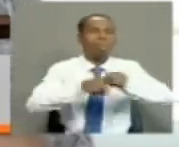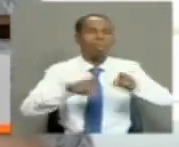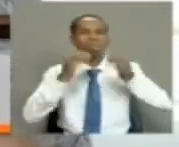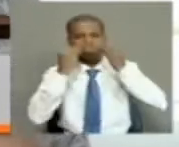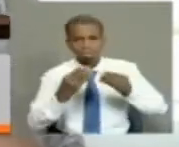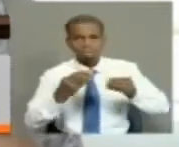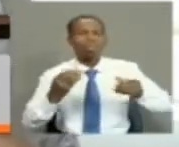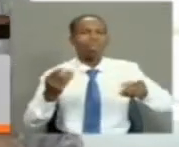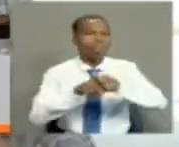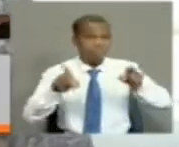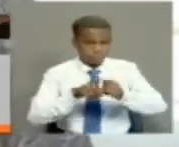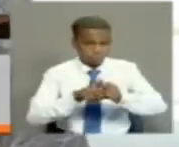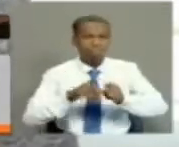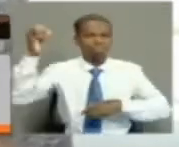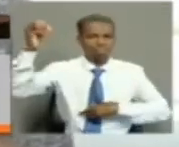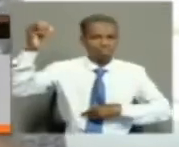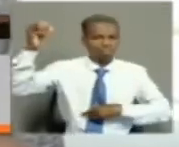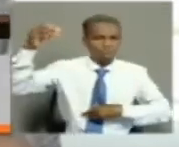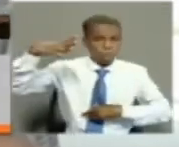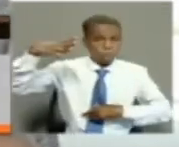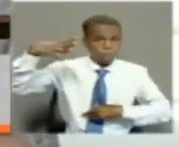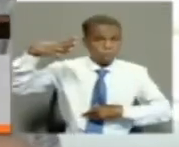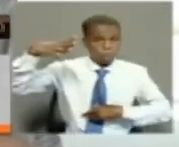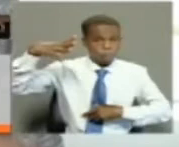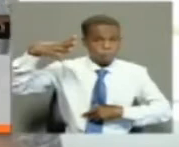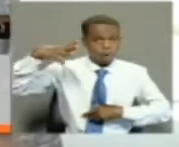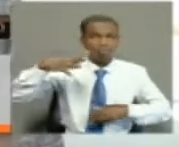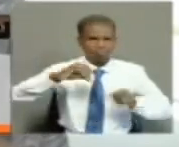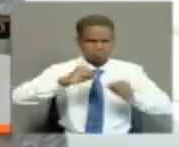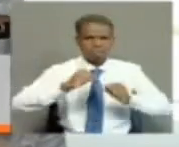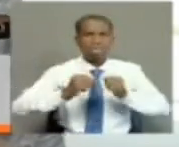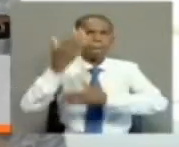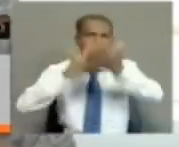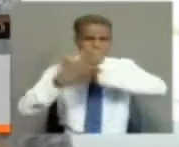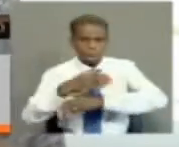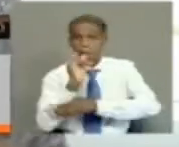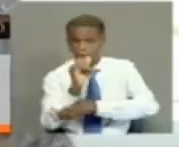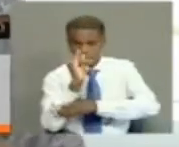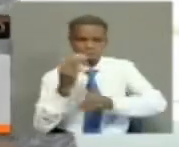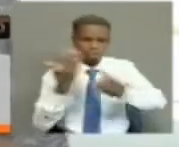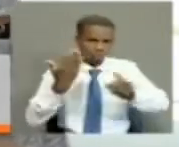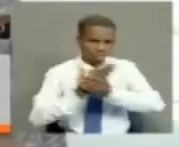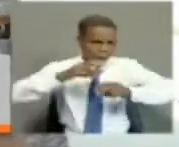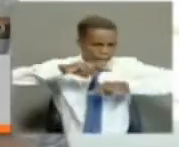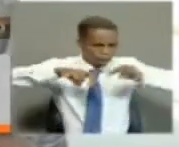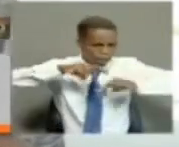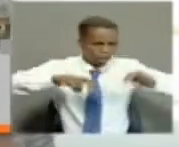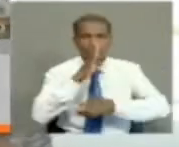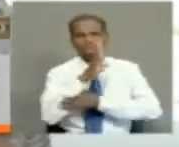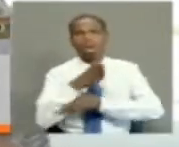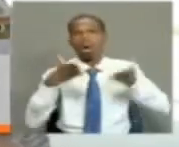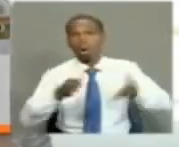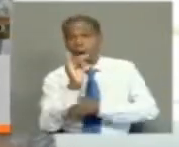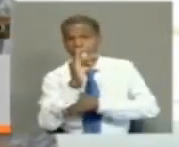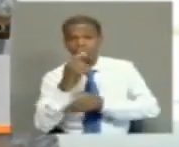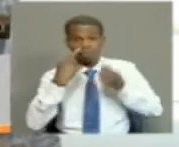de destilação solar. Esse protótipo de destilação solar já foi testado, está sendo testado em escala bem pequenininha, e nós observamos